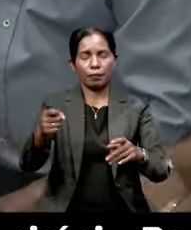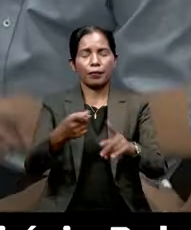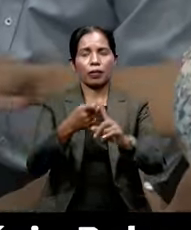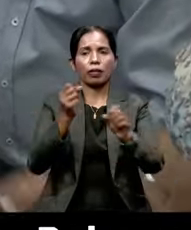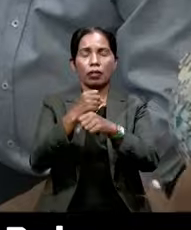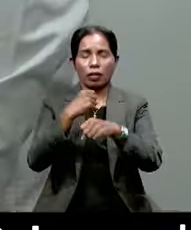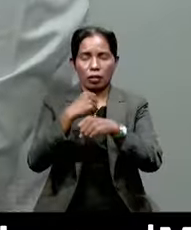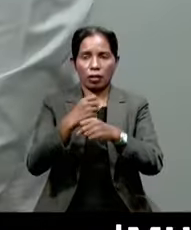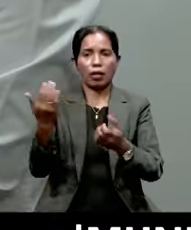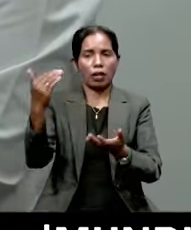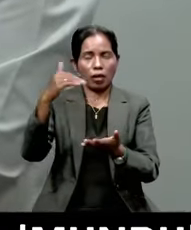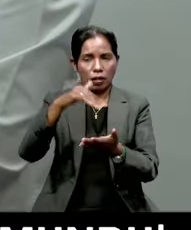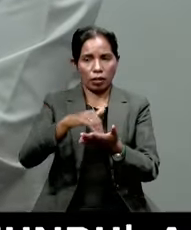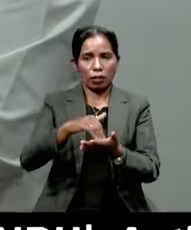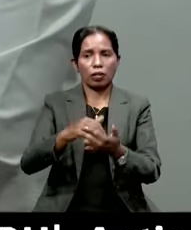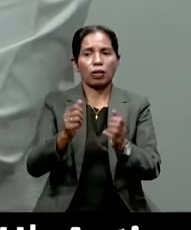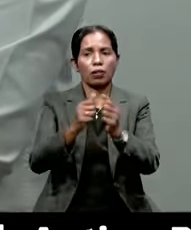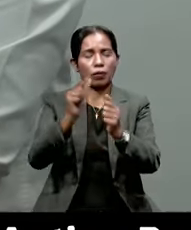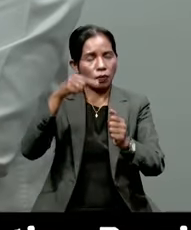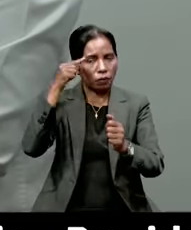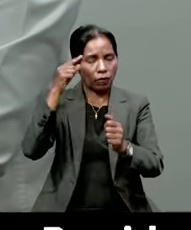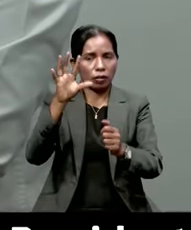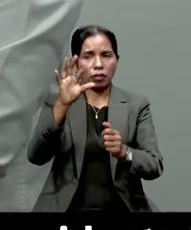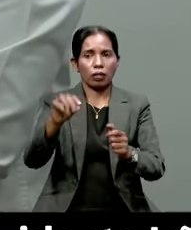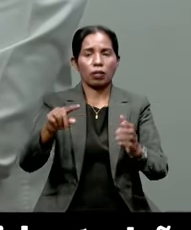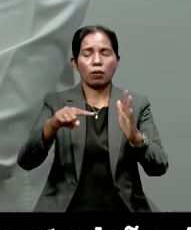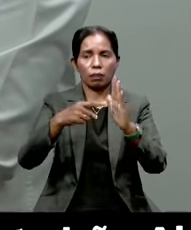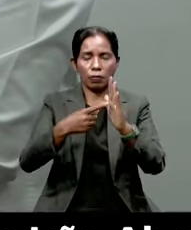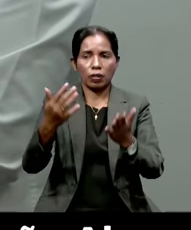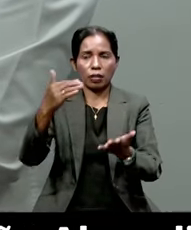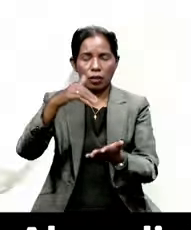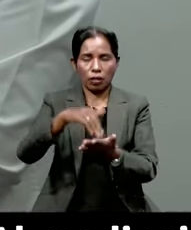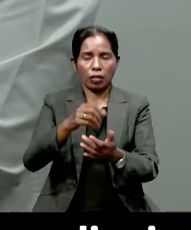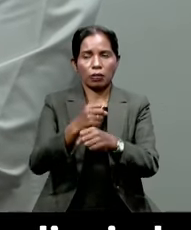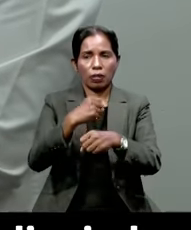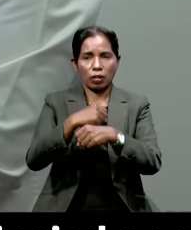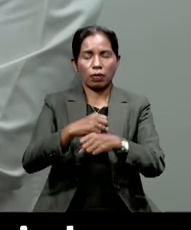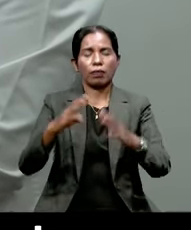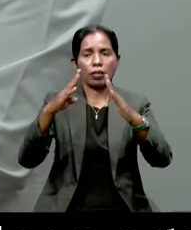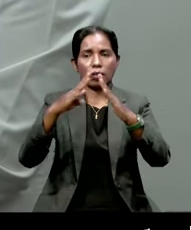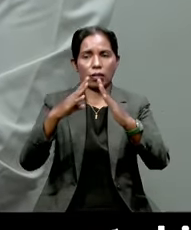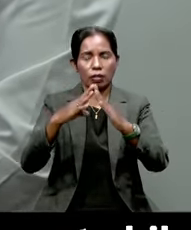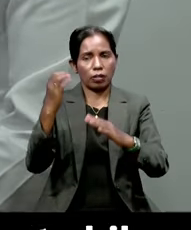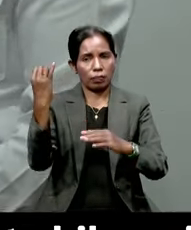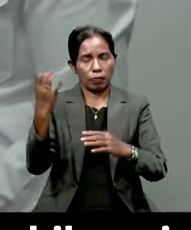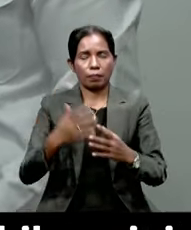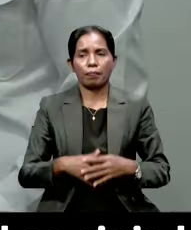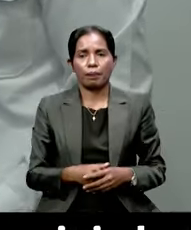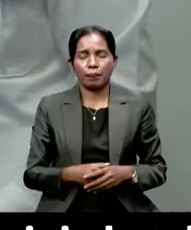há a renovação do contrato com o governo da CIA, onde a Rúfila fala construção refere. Tito Silva, Ziemen.